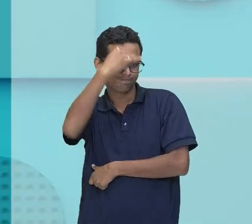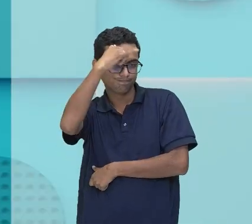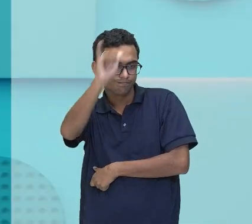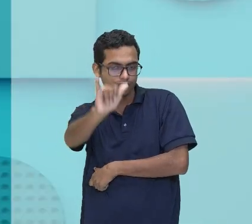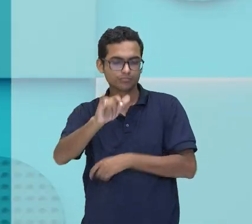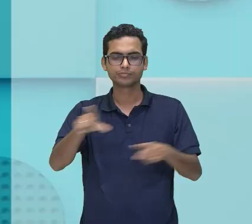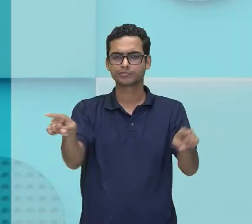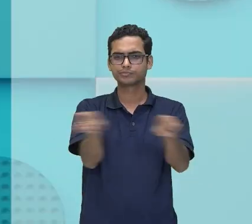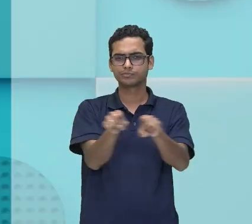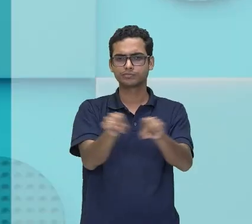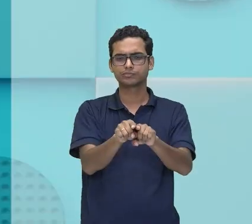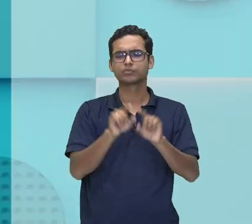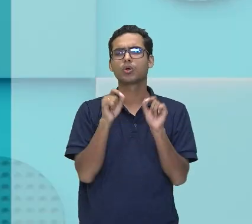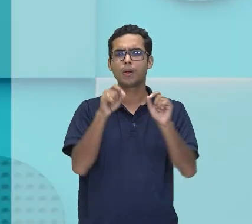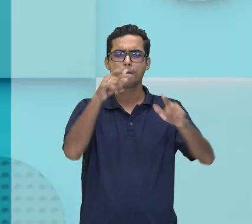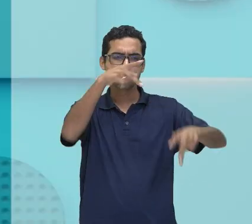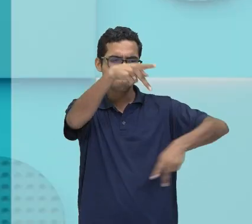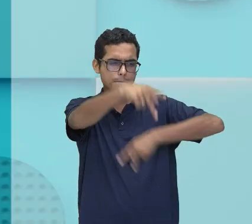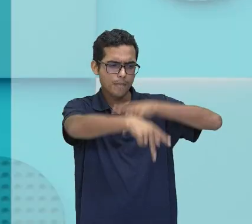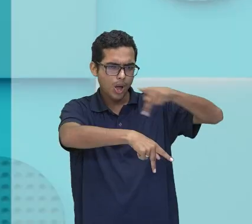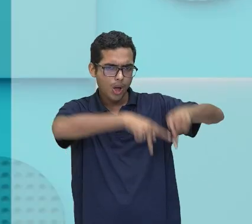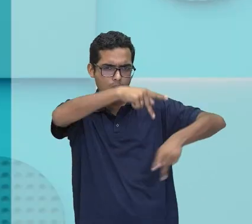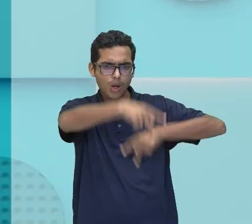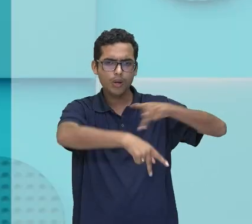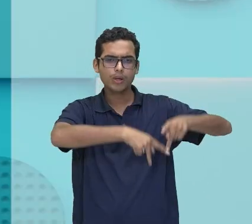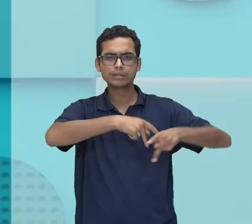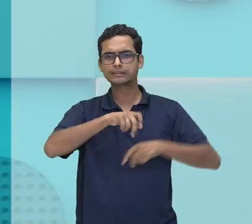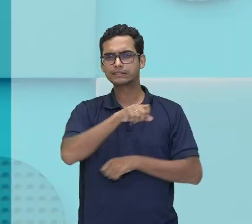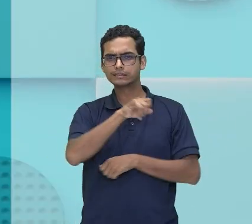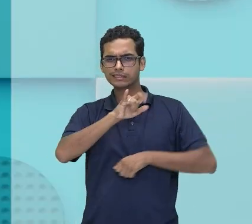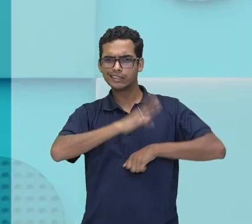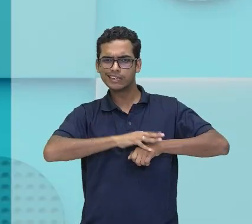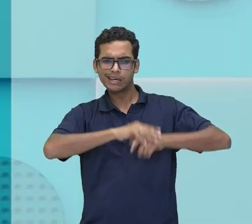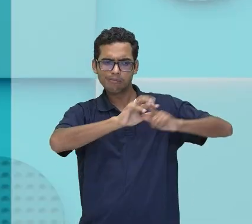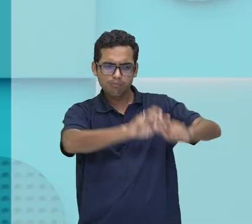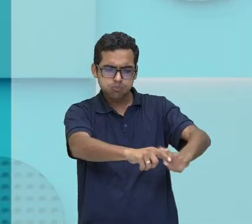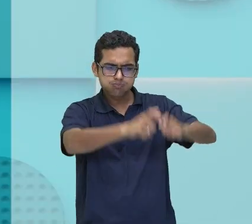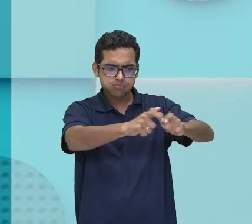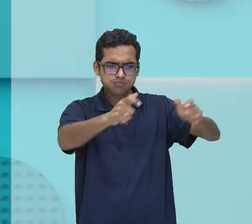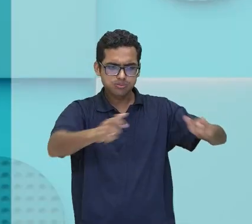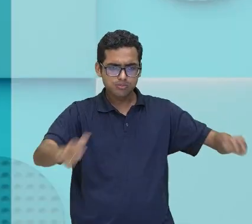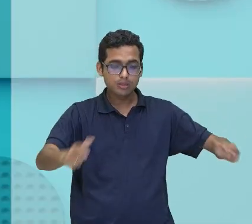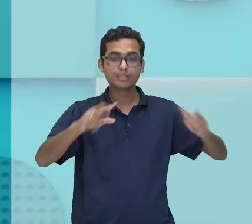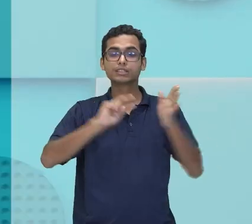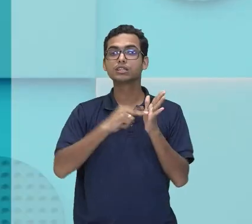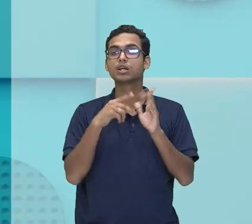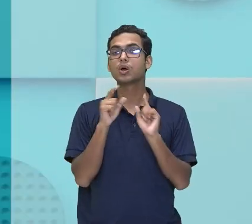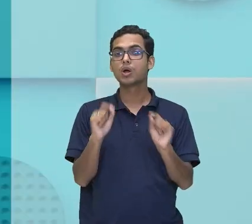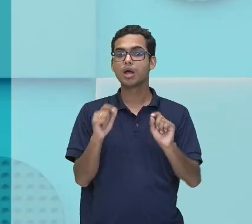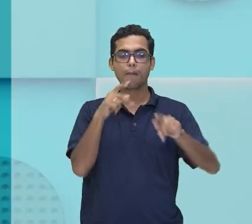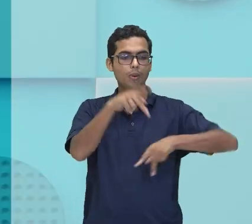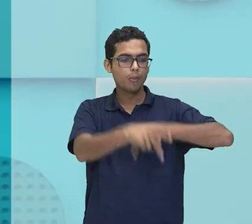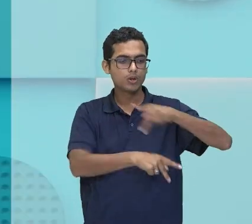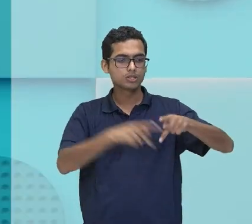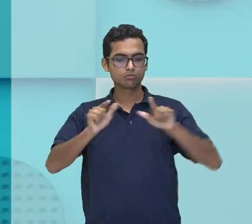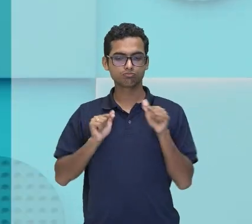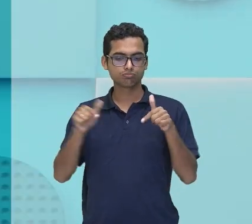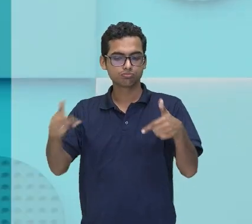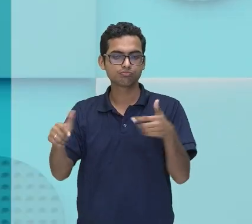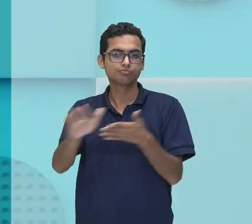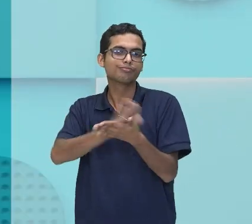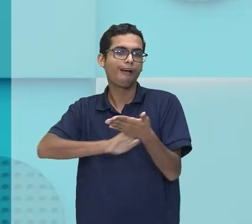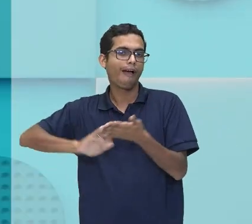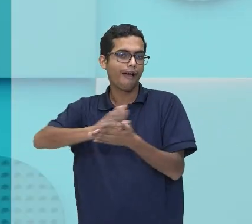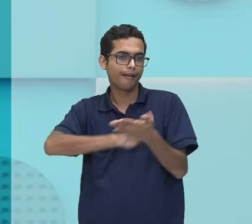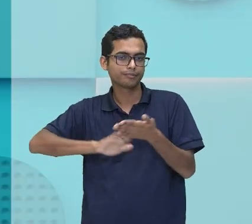a população não está fazendo a sua parte, tá? Não adianta nada o cientista